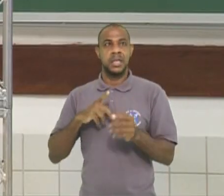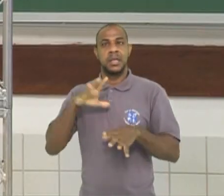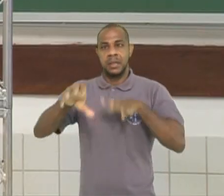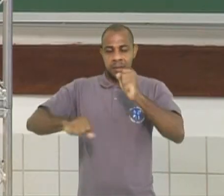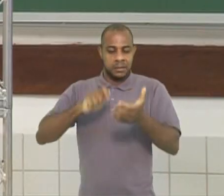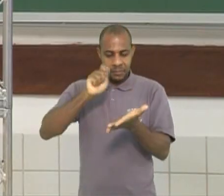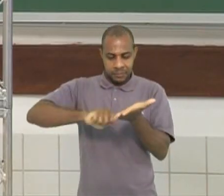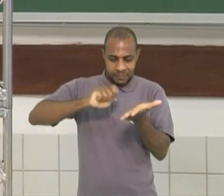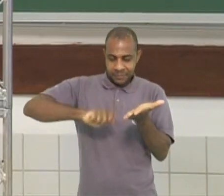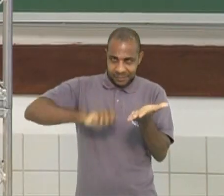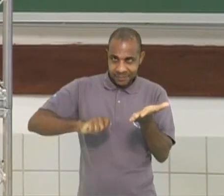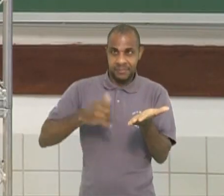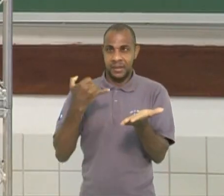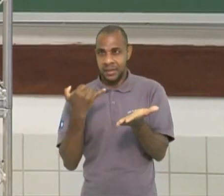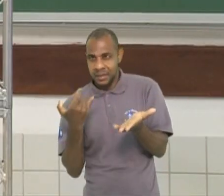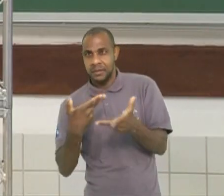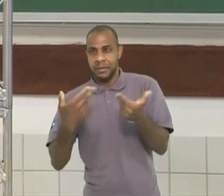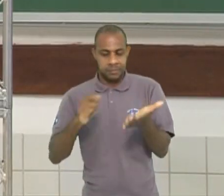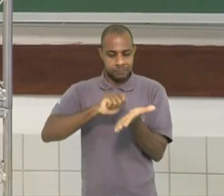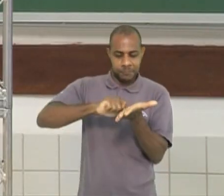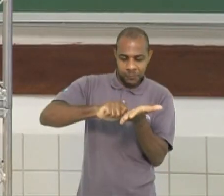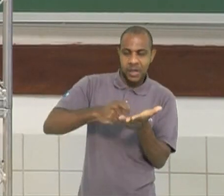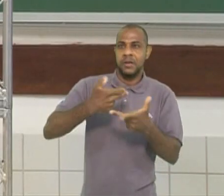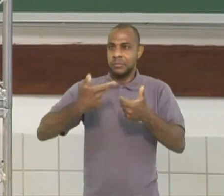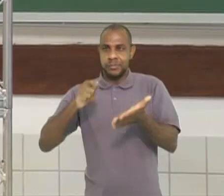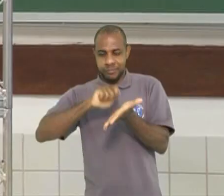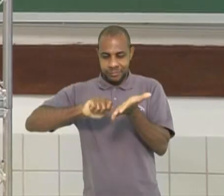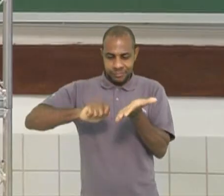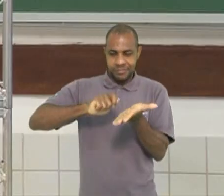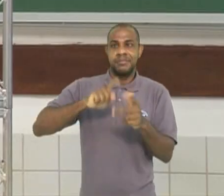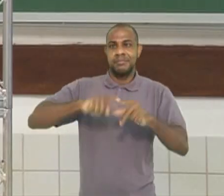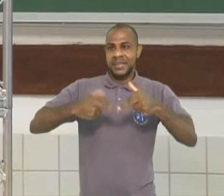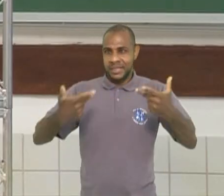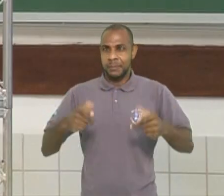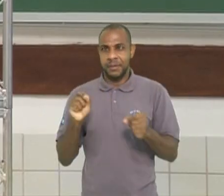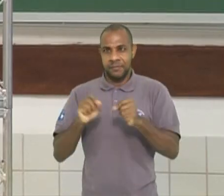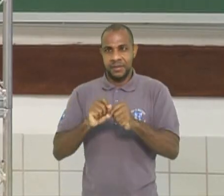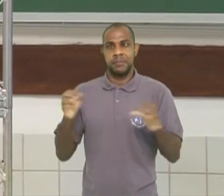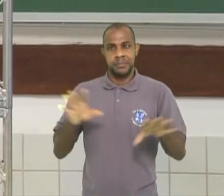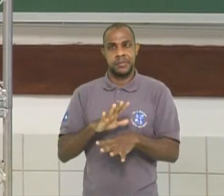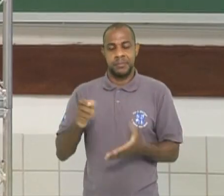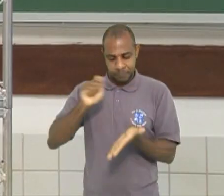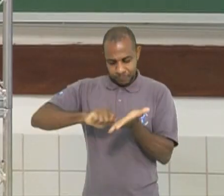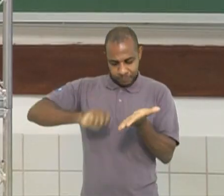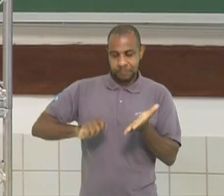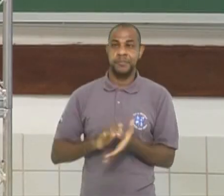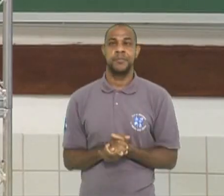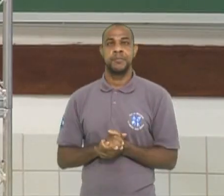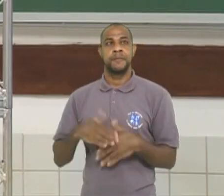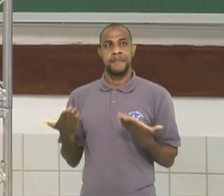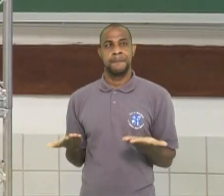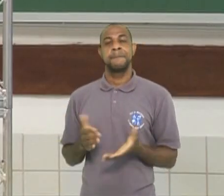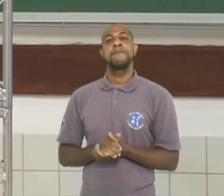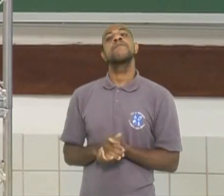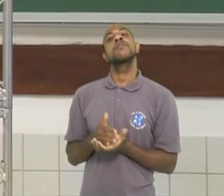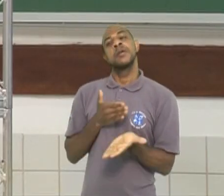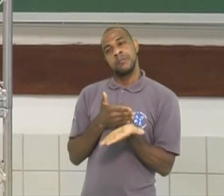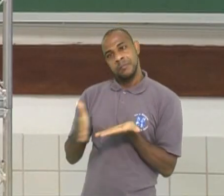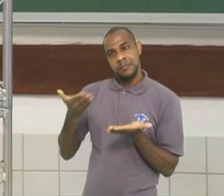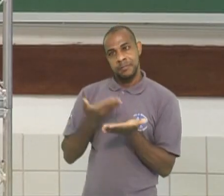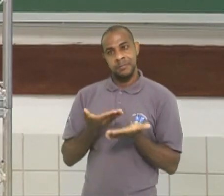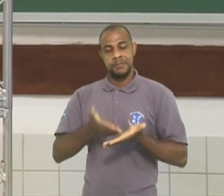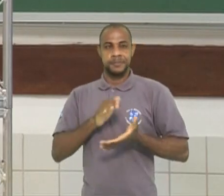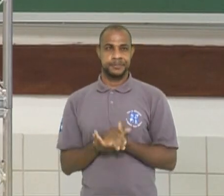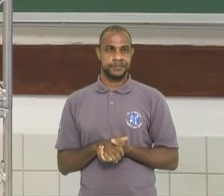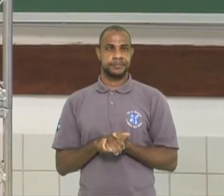o caderno, a caneta, o lápis, a borracha, para que você possa fazer as suas anotações. Então vamos começar a nossa aula